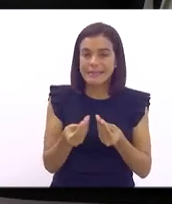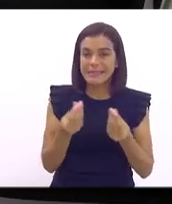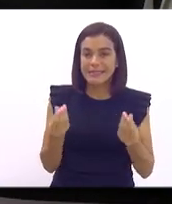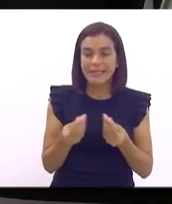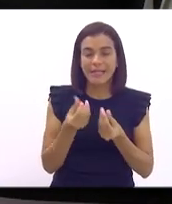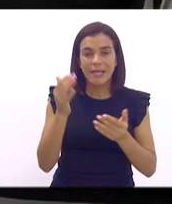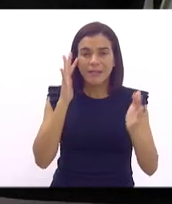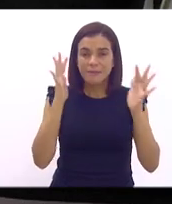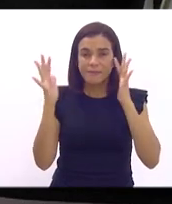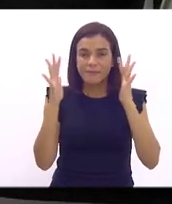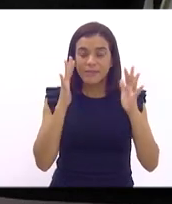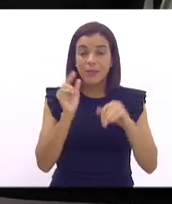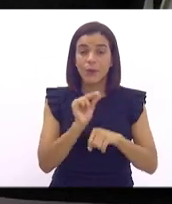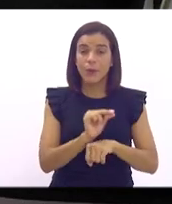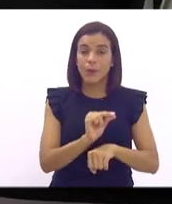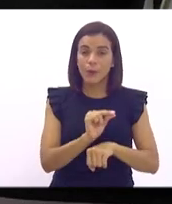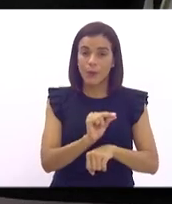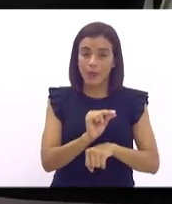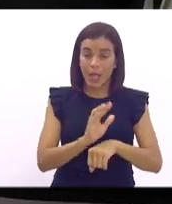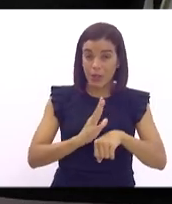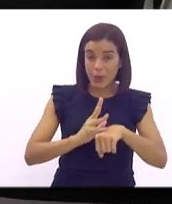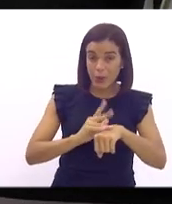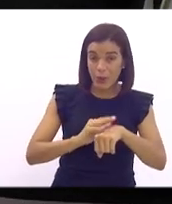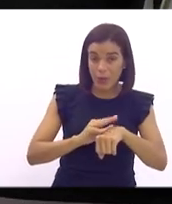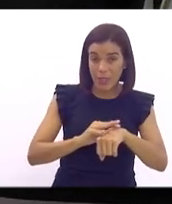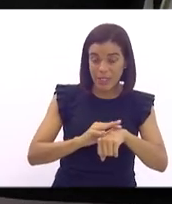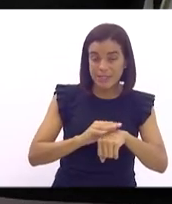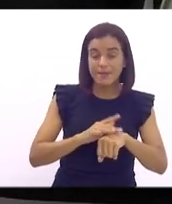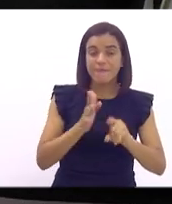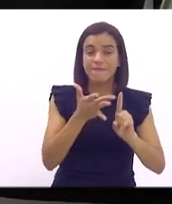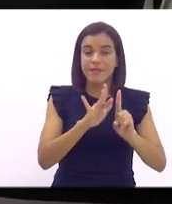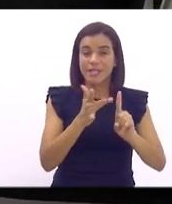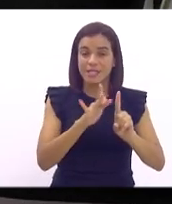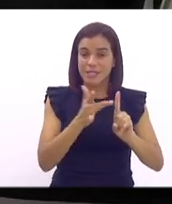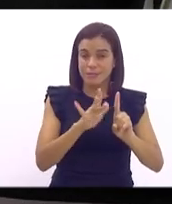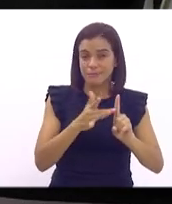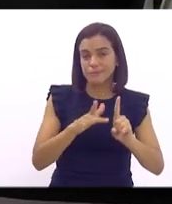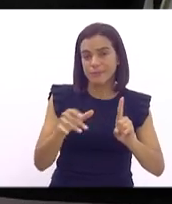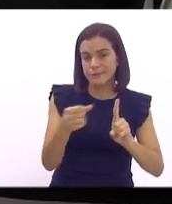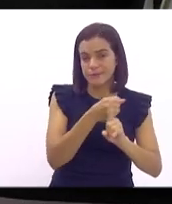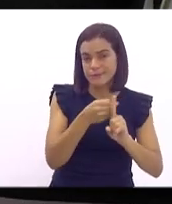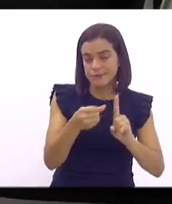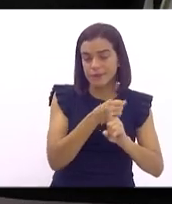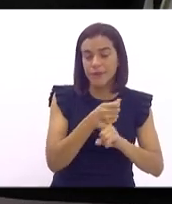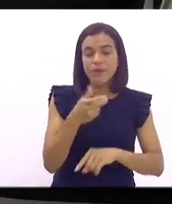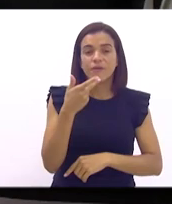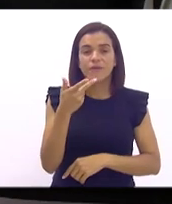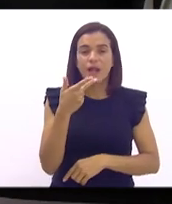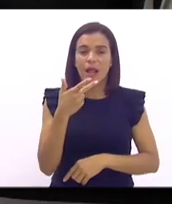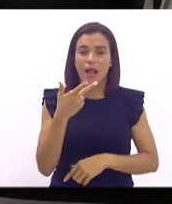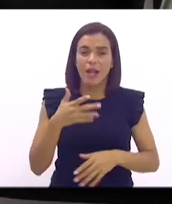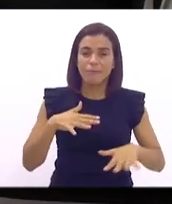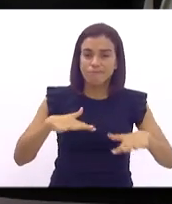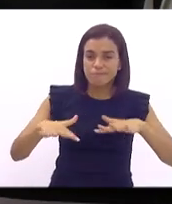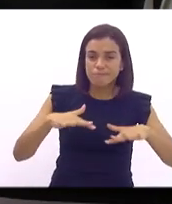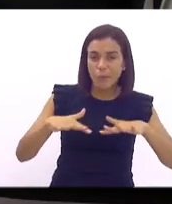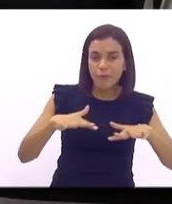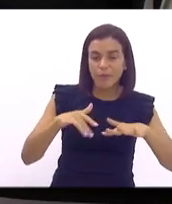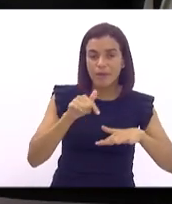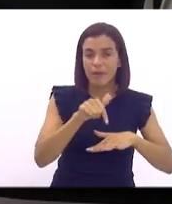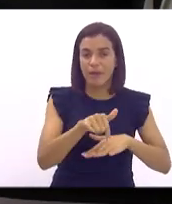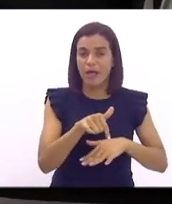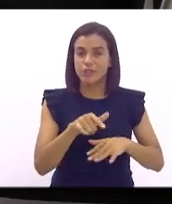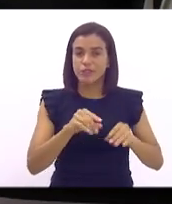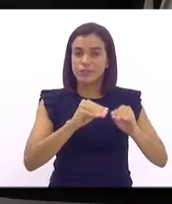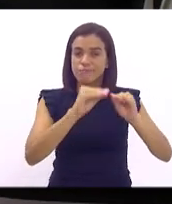gente pensar no cuidado em patologizar o sofrimento de uma mulher vítima de violência. Né? Quando a gente faz esse movimento, às vezes a gente invalida o